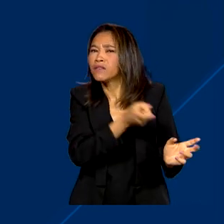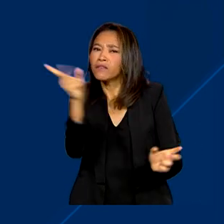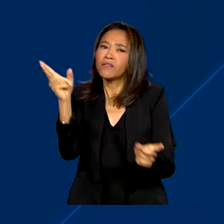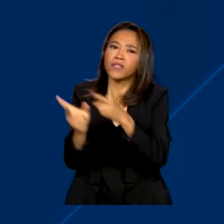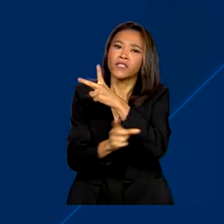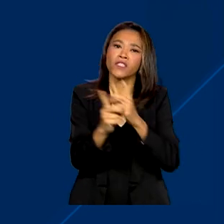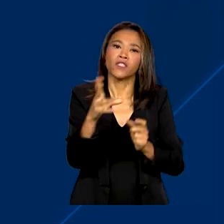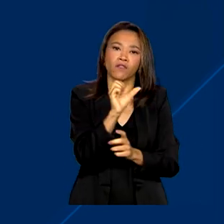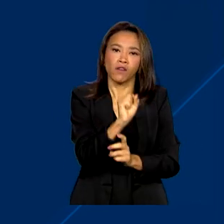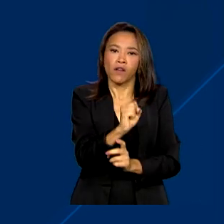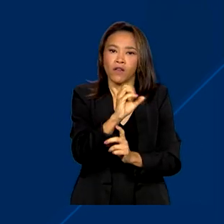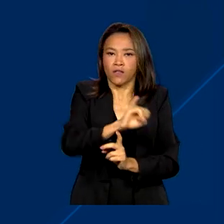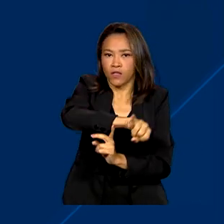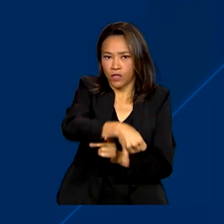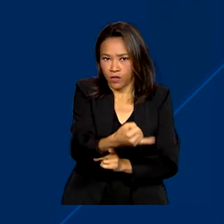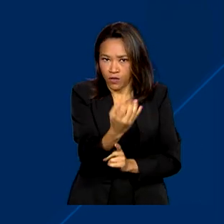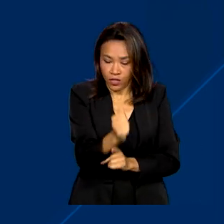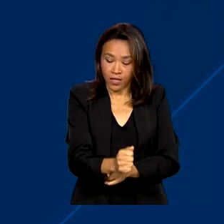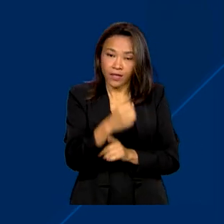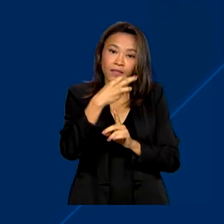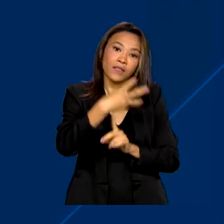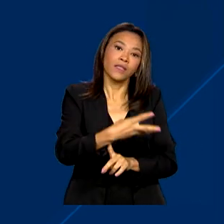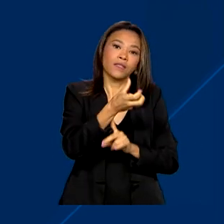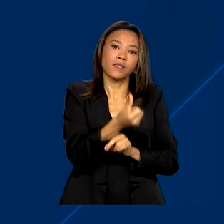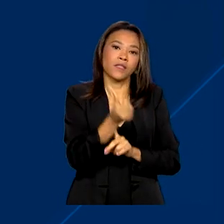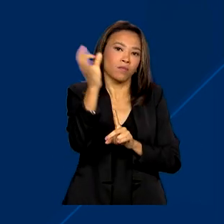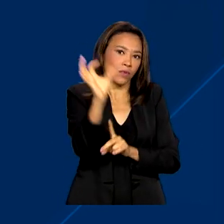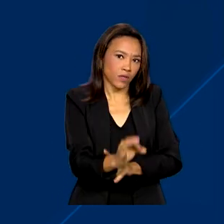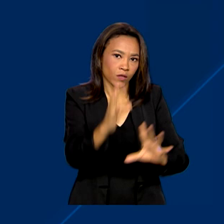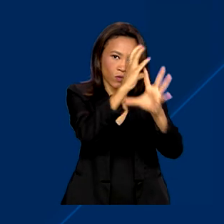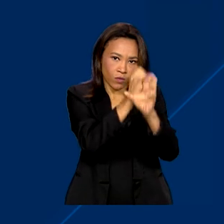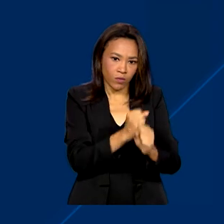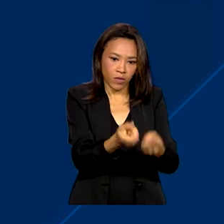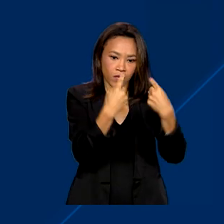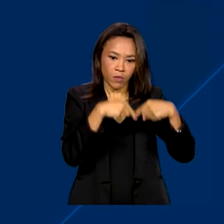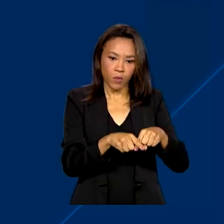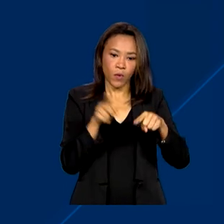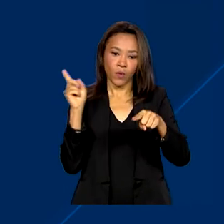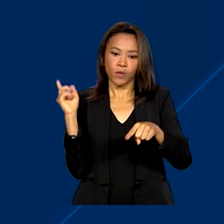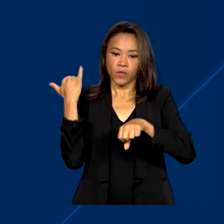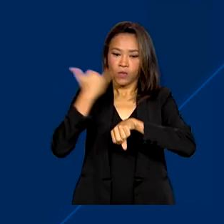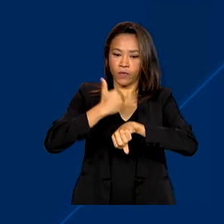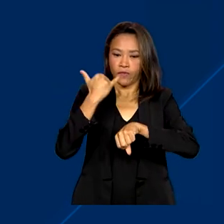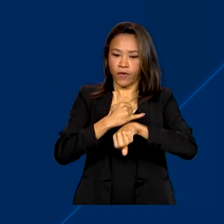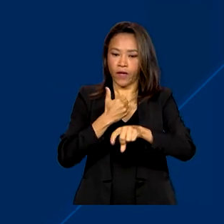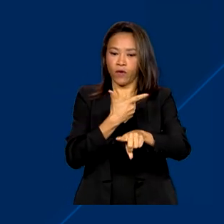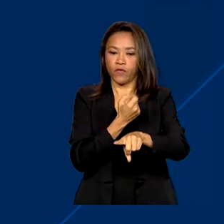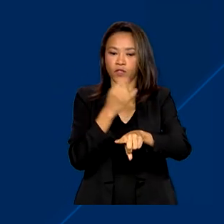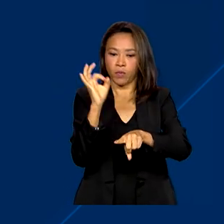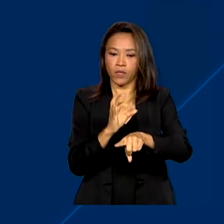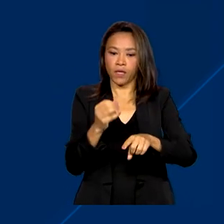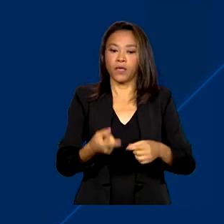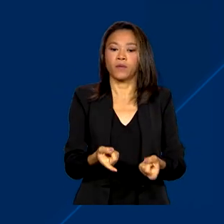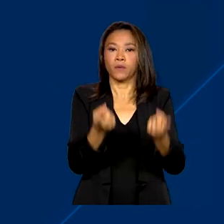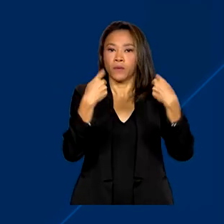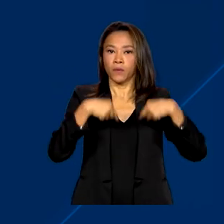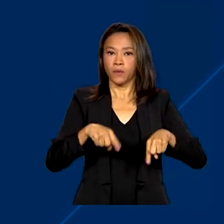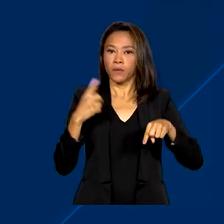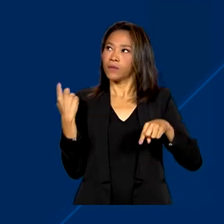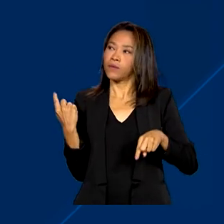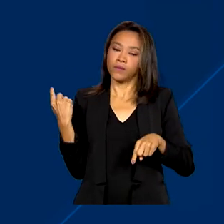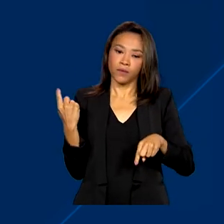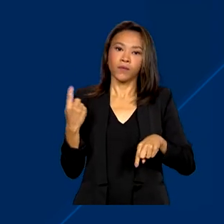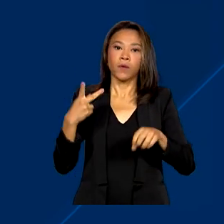com 36% do total exportado, seguido pelo minério de ferro, com 20%, e o petróleo,